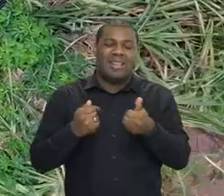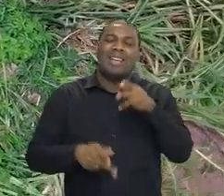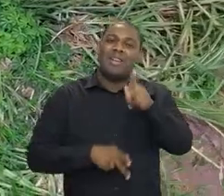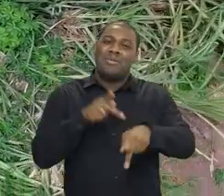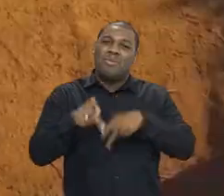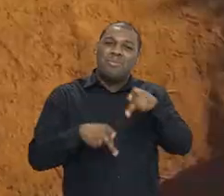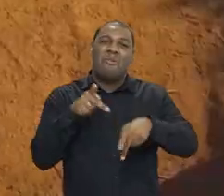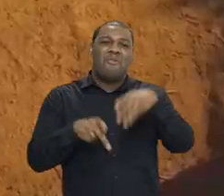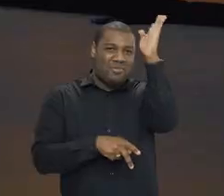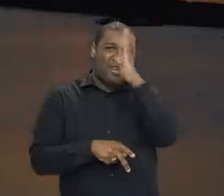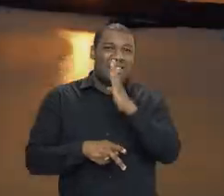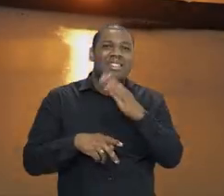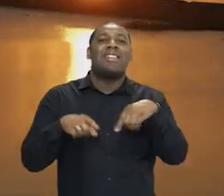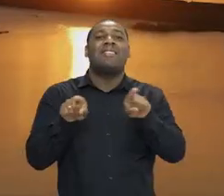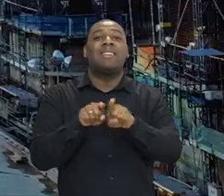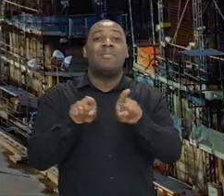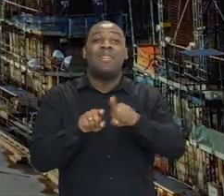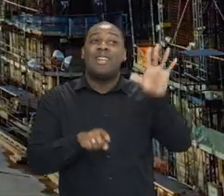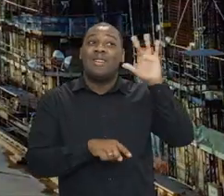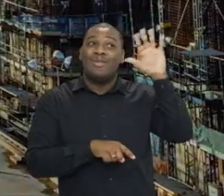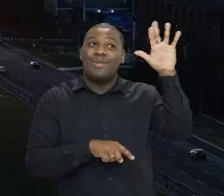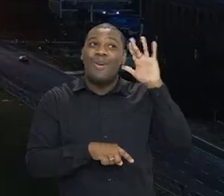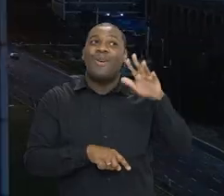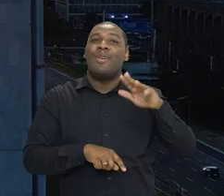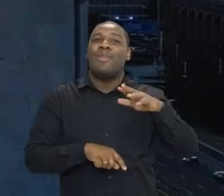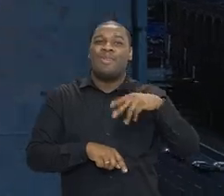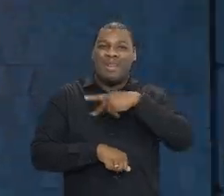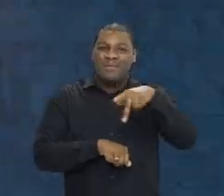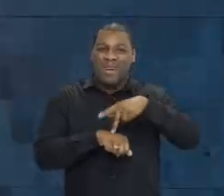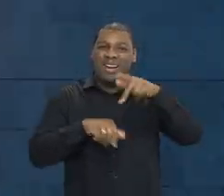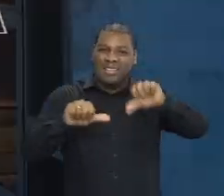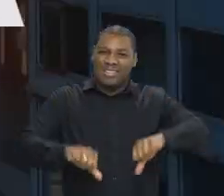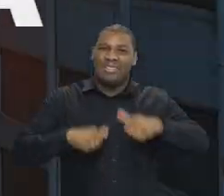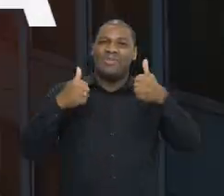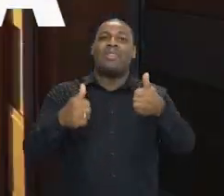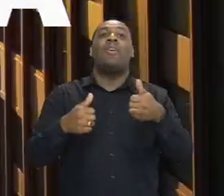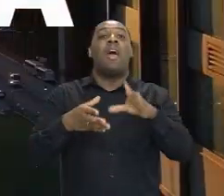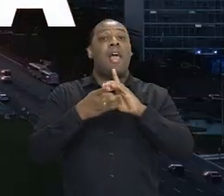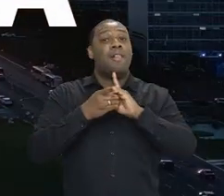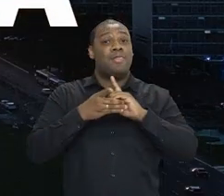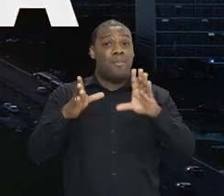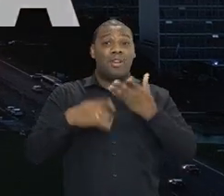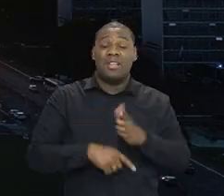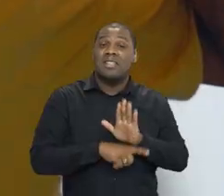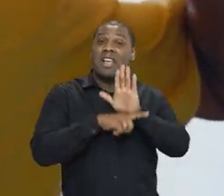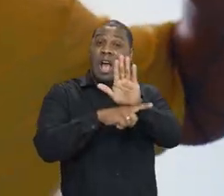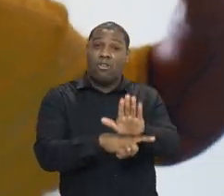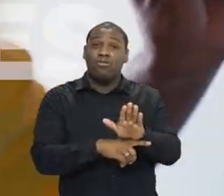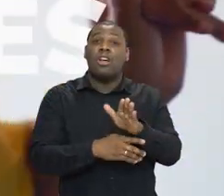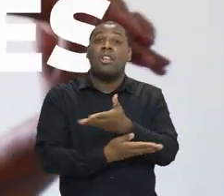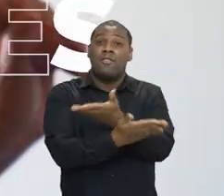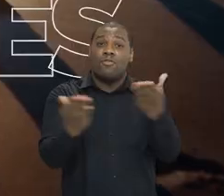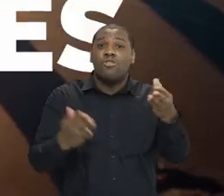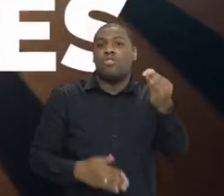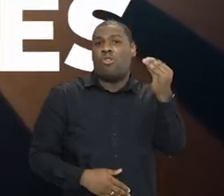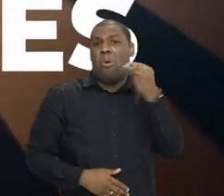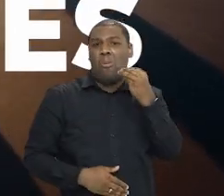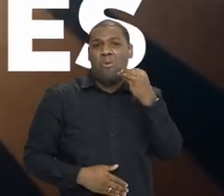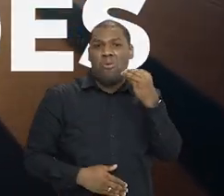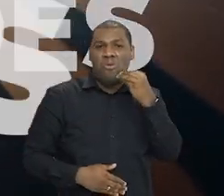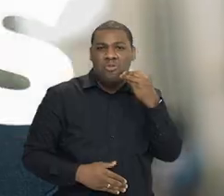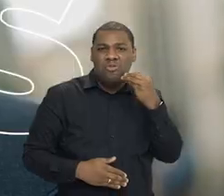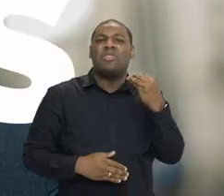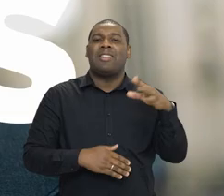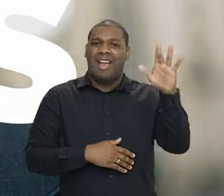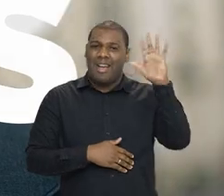para todo o povo brasileiro, se sonhamos com um país melhor, é a democracia que vai dizer se teremos ou não as